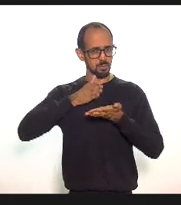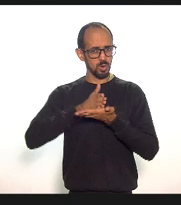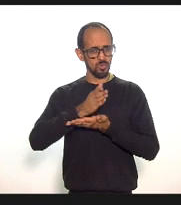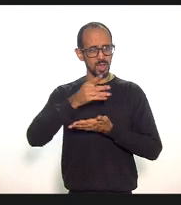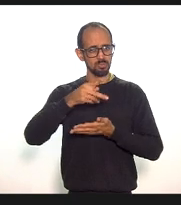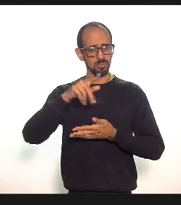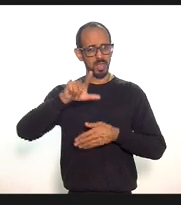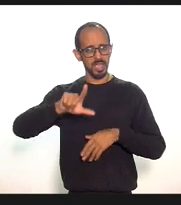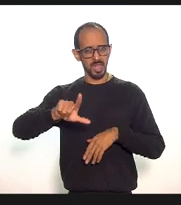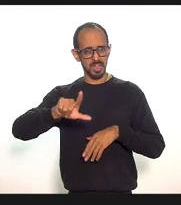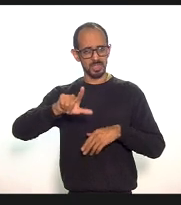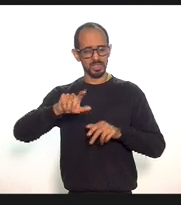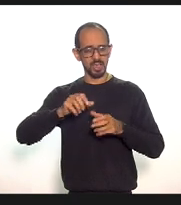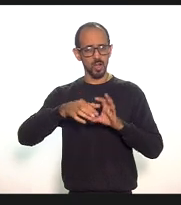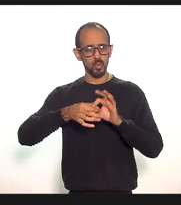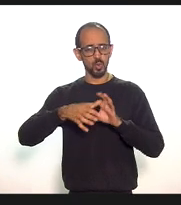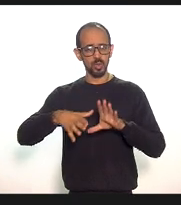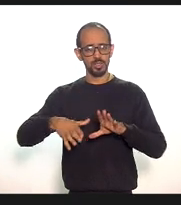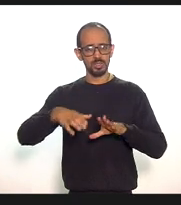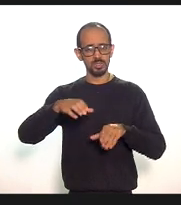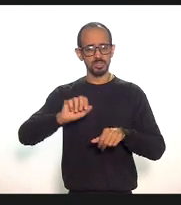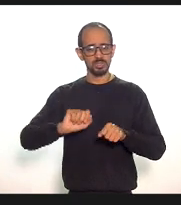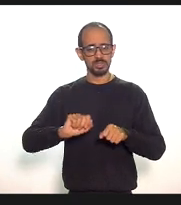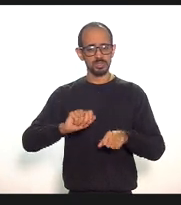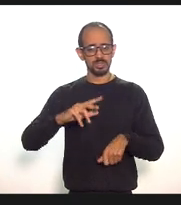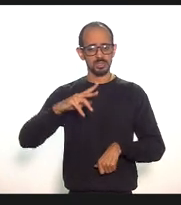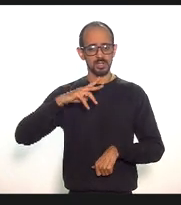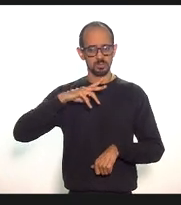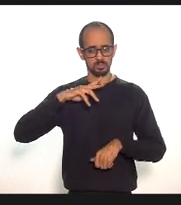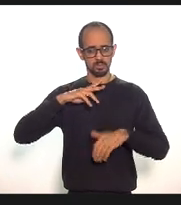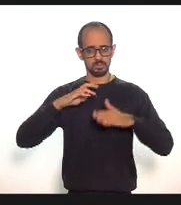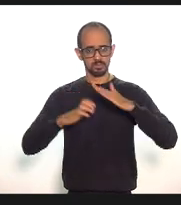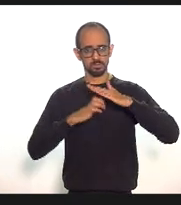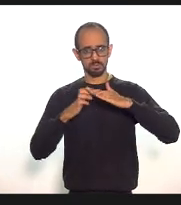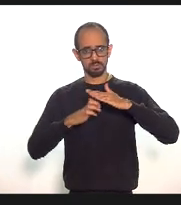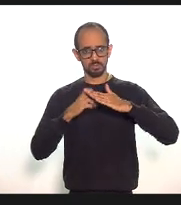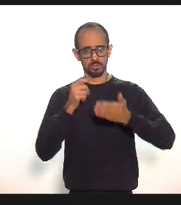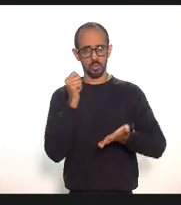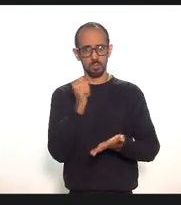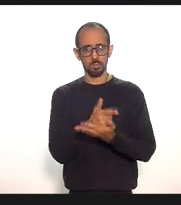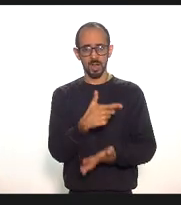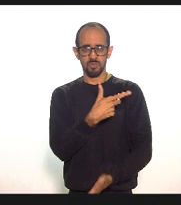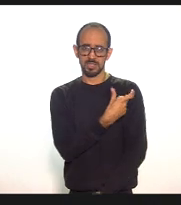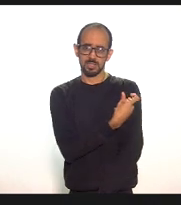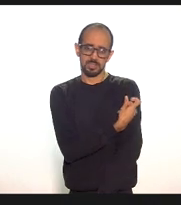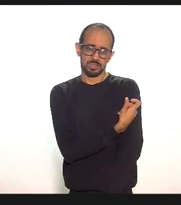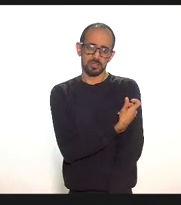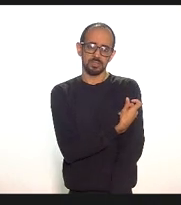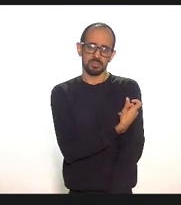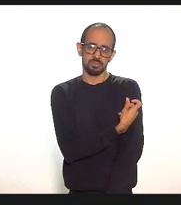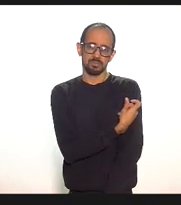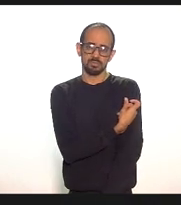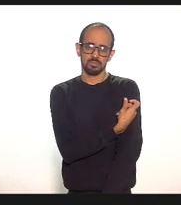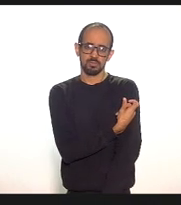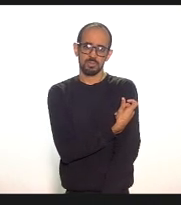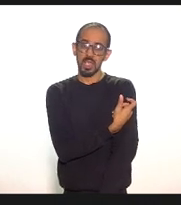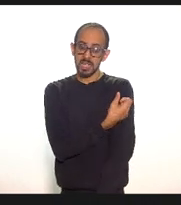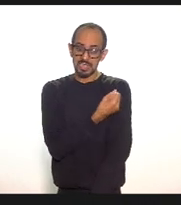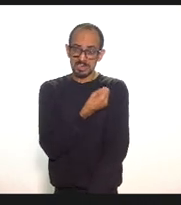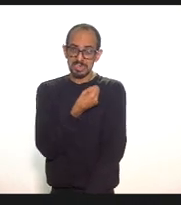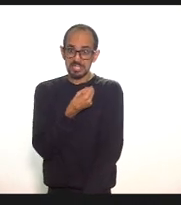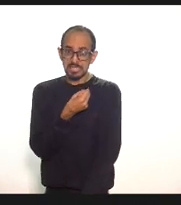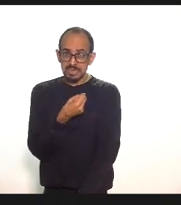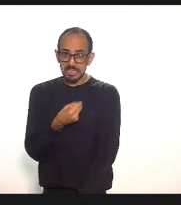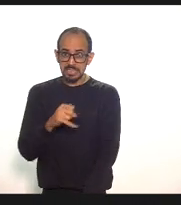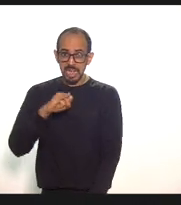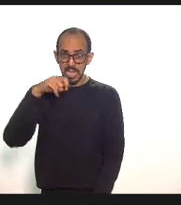PL que autoriza o setor privado a comprar vacinas. Se esse fosse